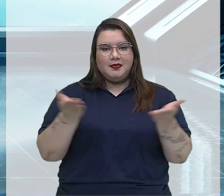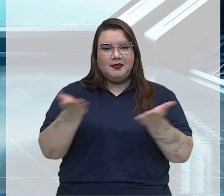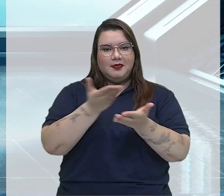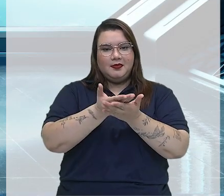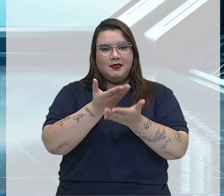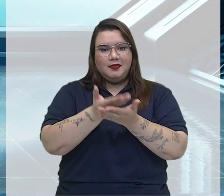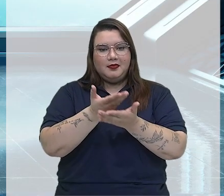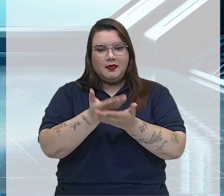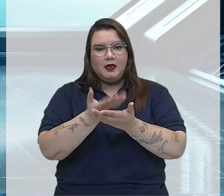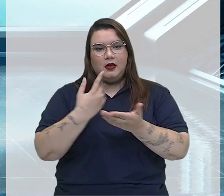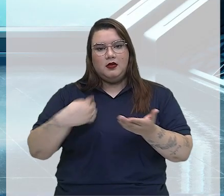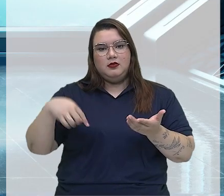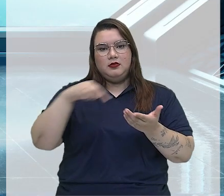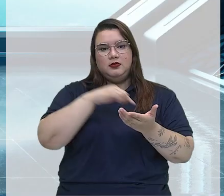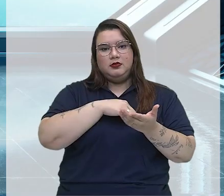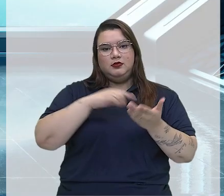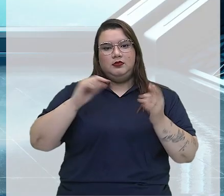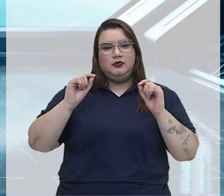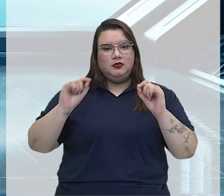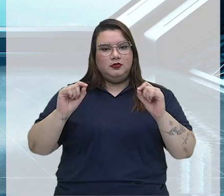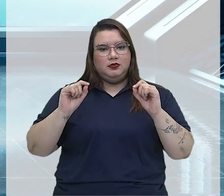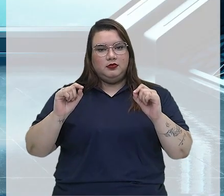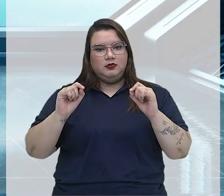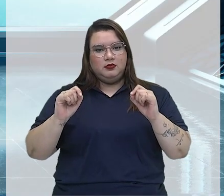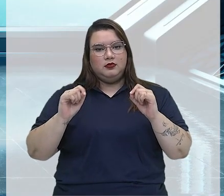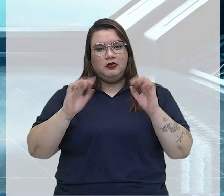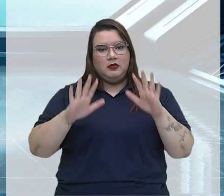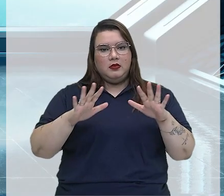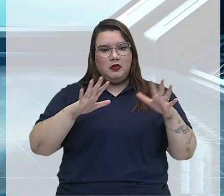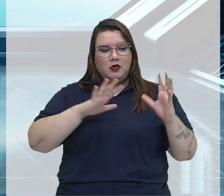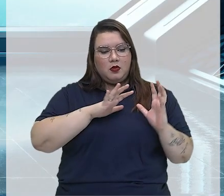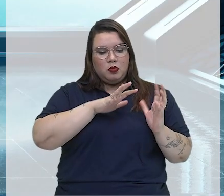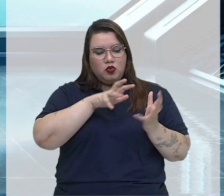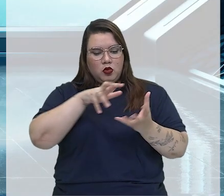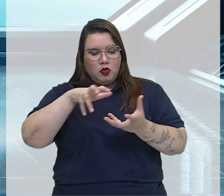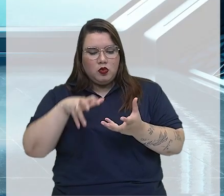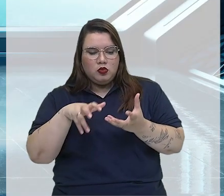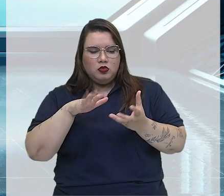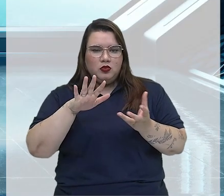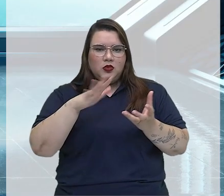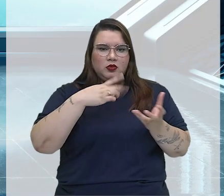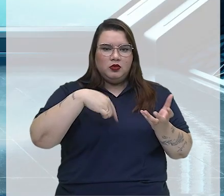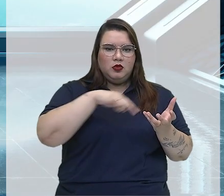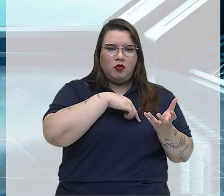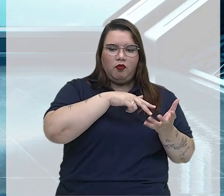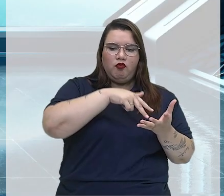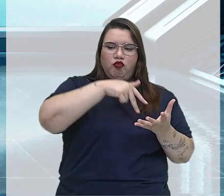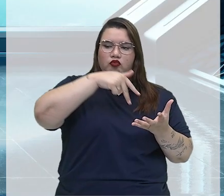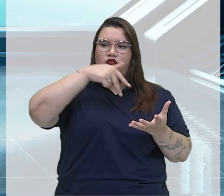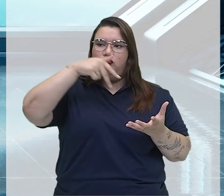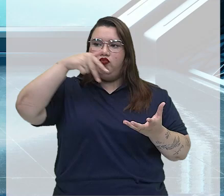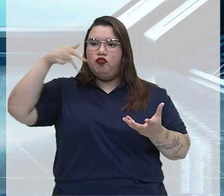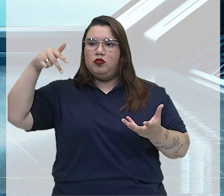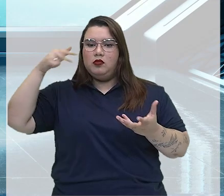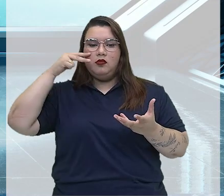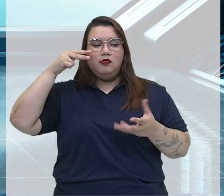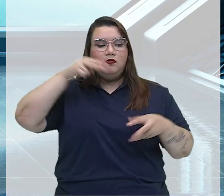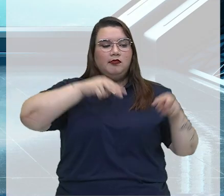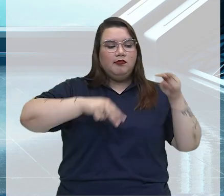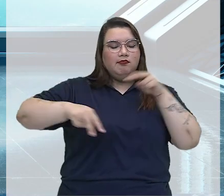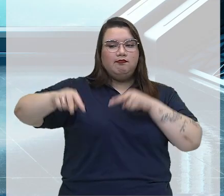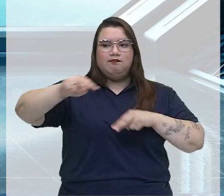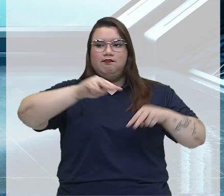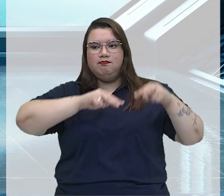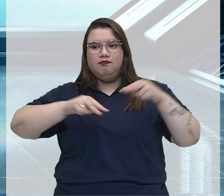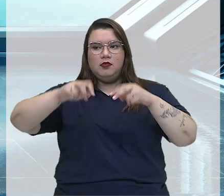Na nossa aula de hoje, a gente vai sair um pouquinho de dentro da nossa Terra, do nosso planeta Terra, analisando, conhecendo